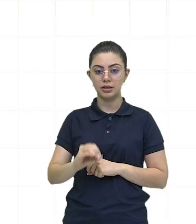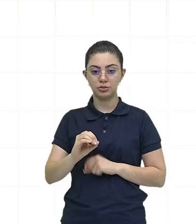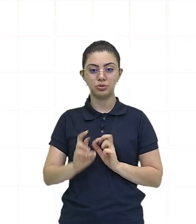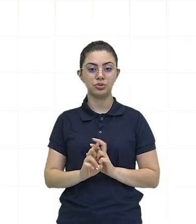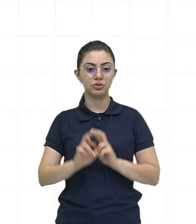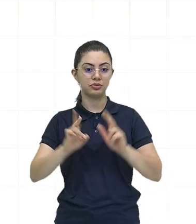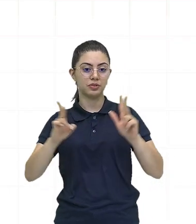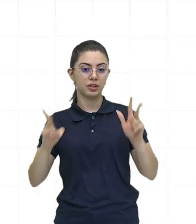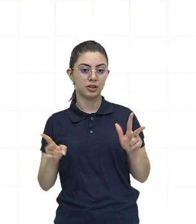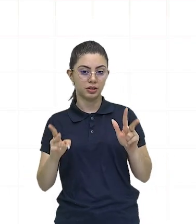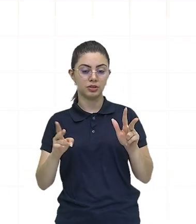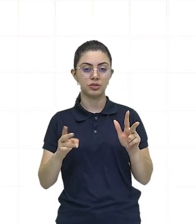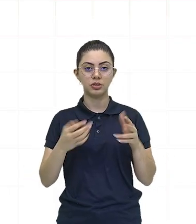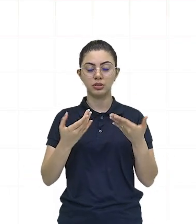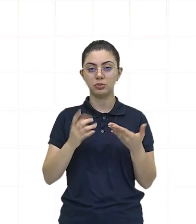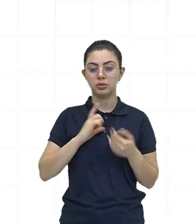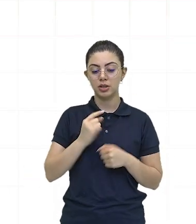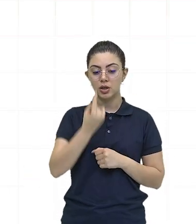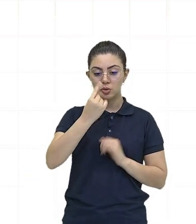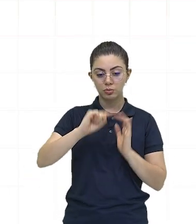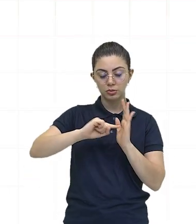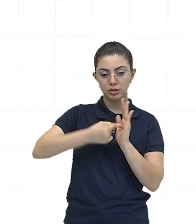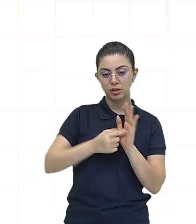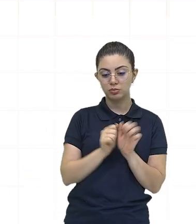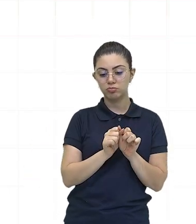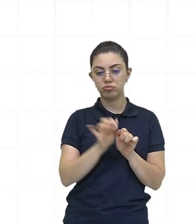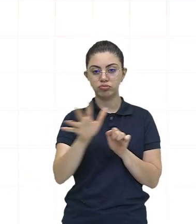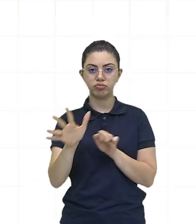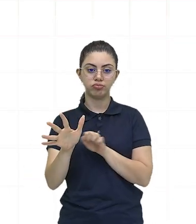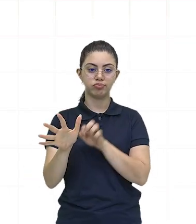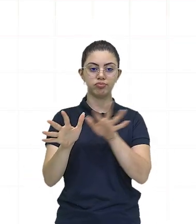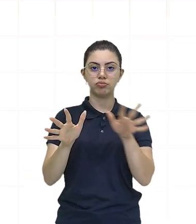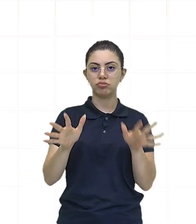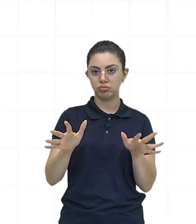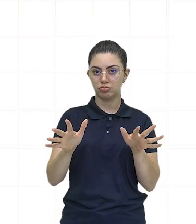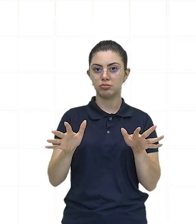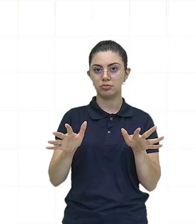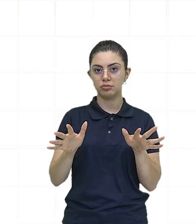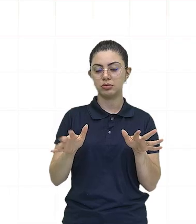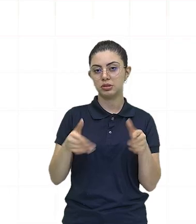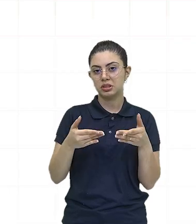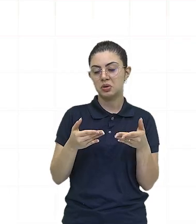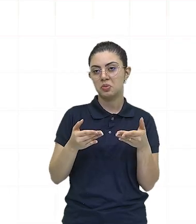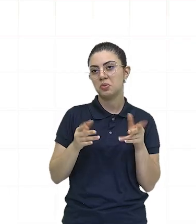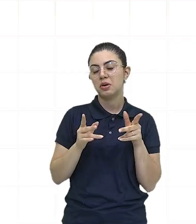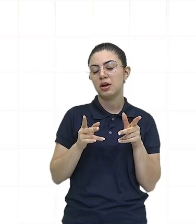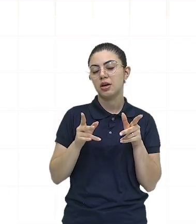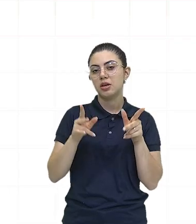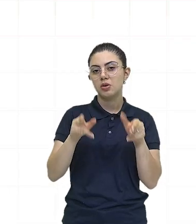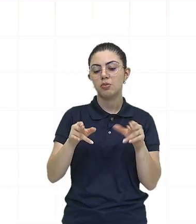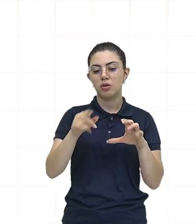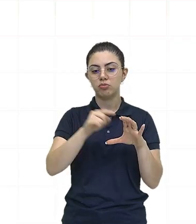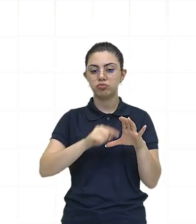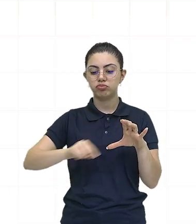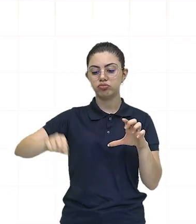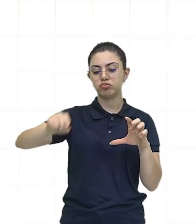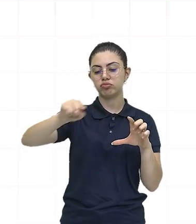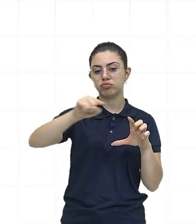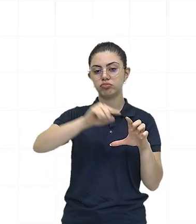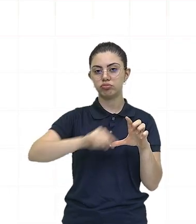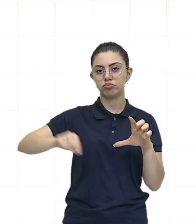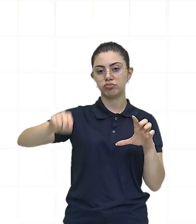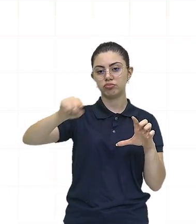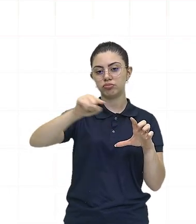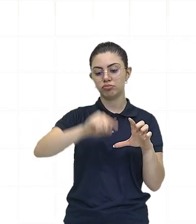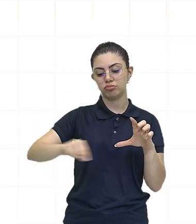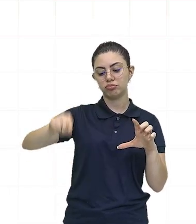se estendem a partir de um núcleo central. Então, elas têm um formato ali de um disco e elas têm ali vários